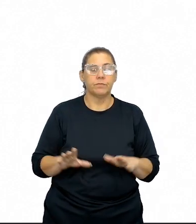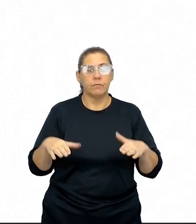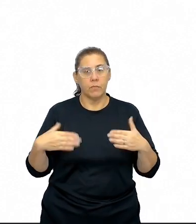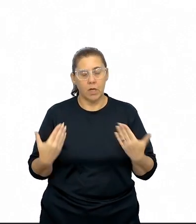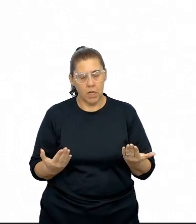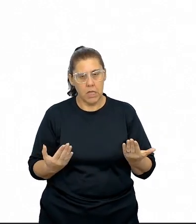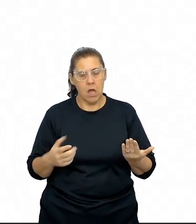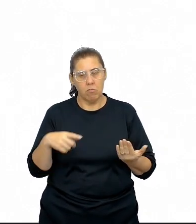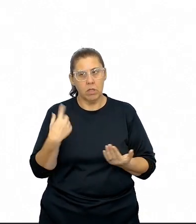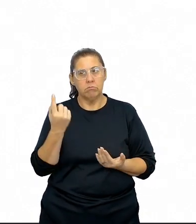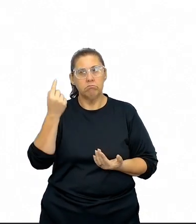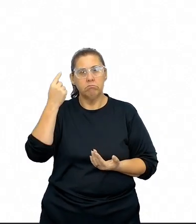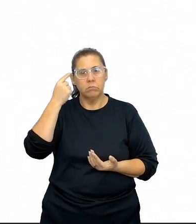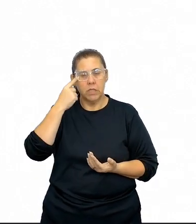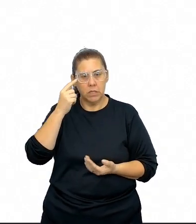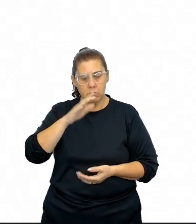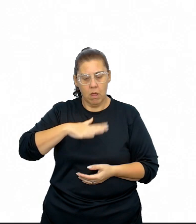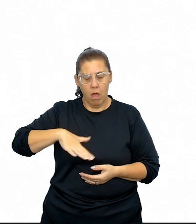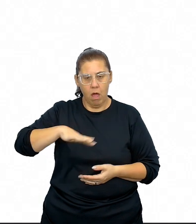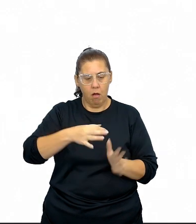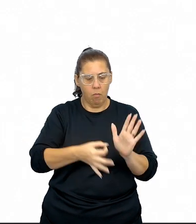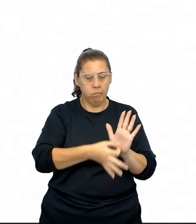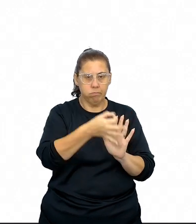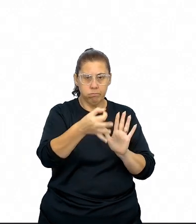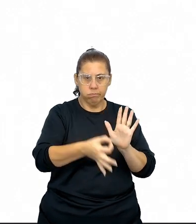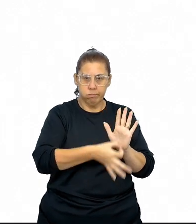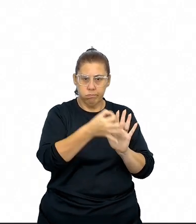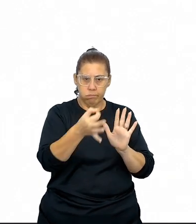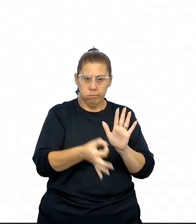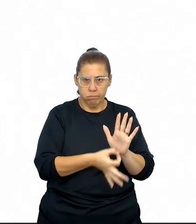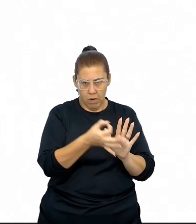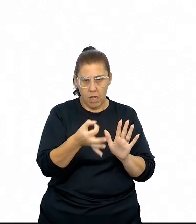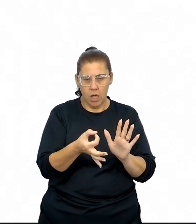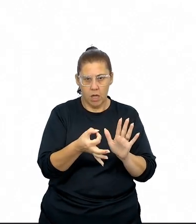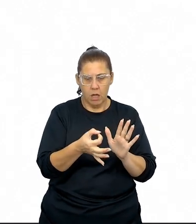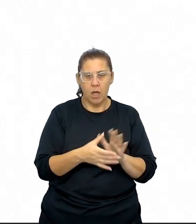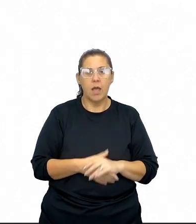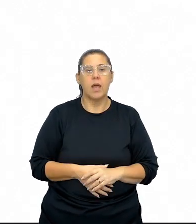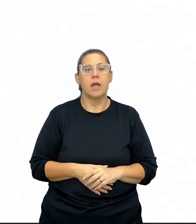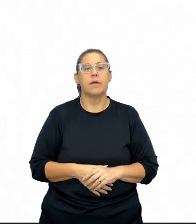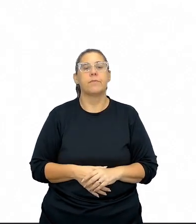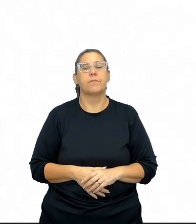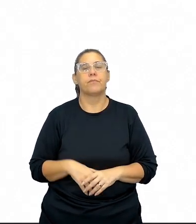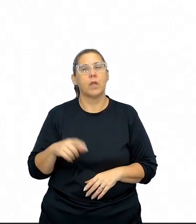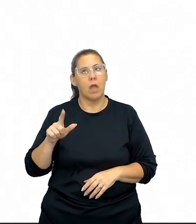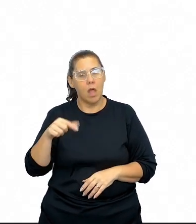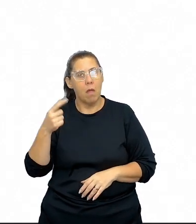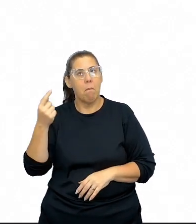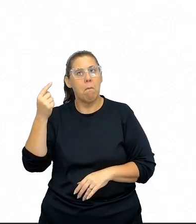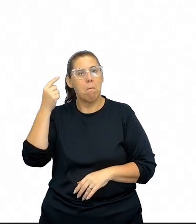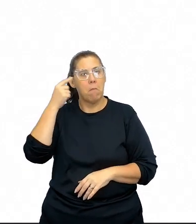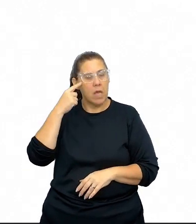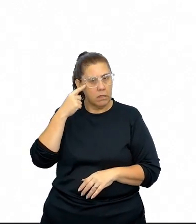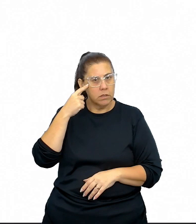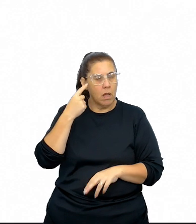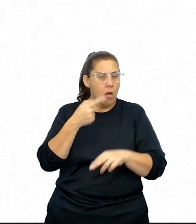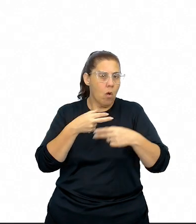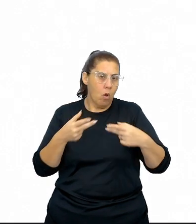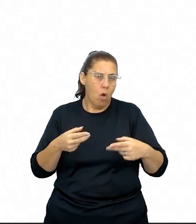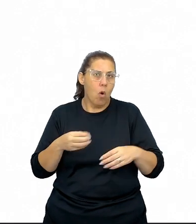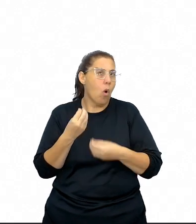nós pensamos, né, na argumentação, aí a questão de argumentar é expressar razões sobre